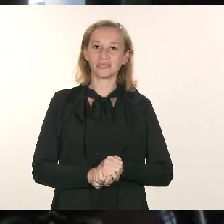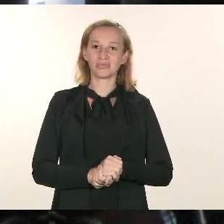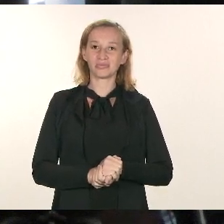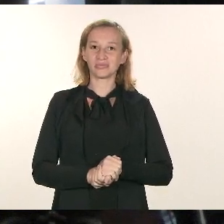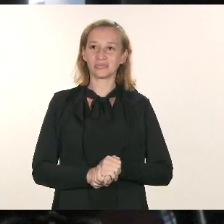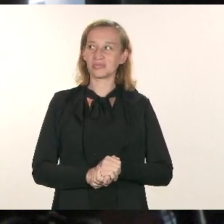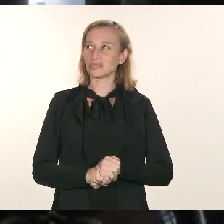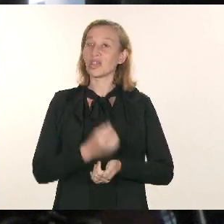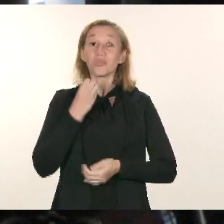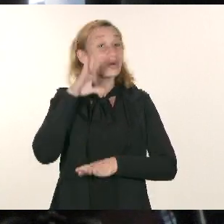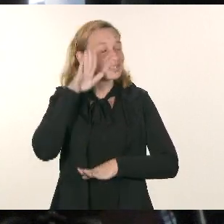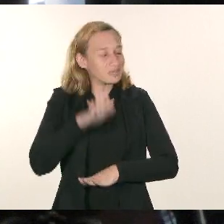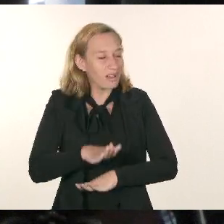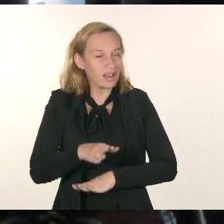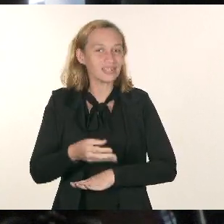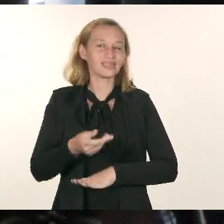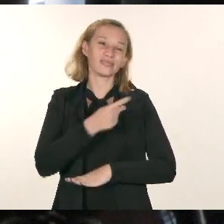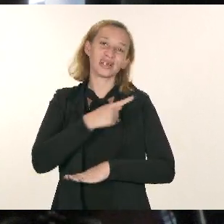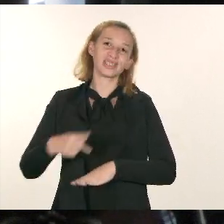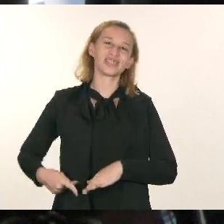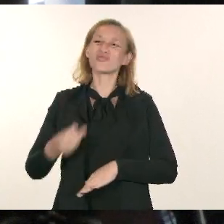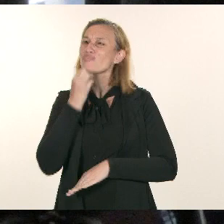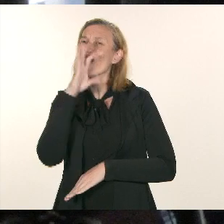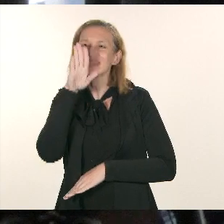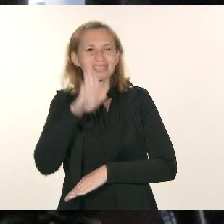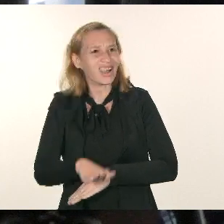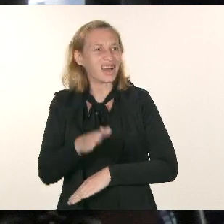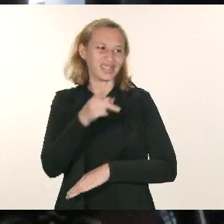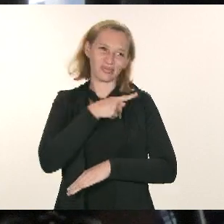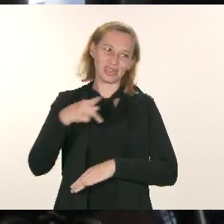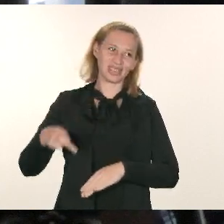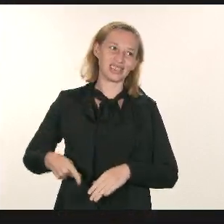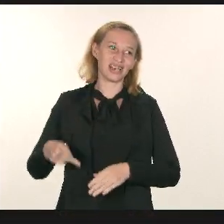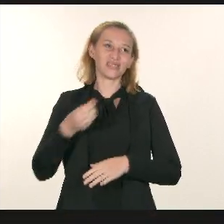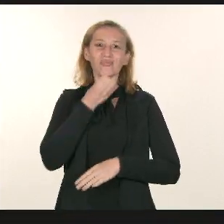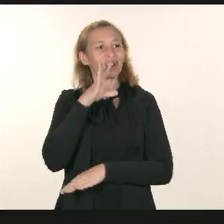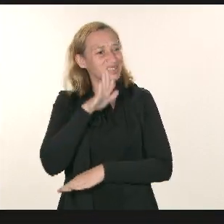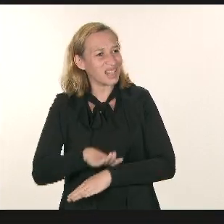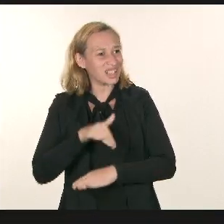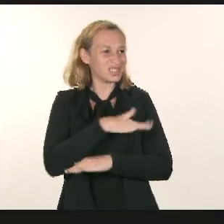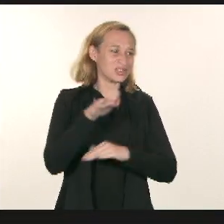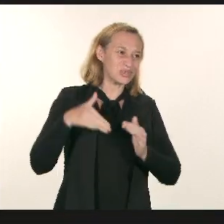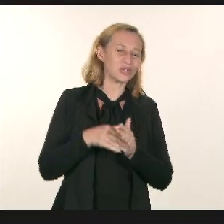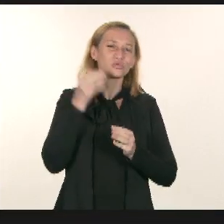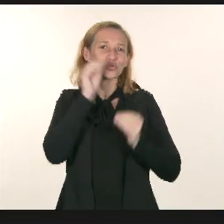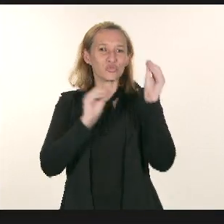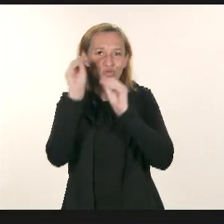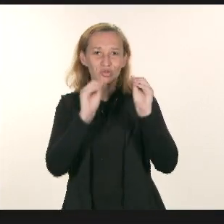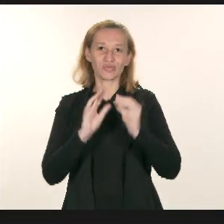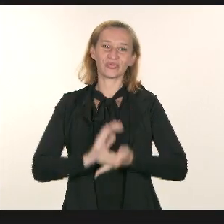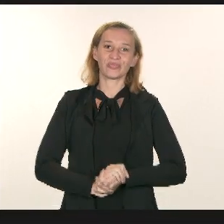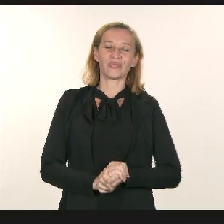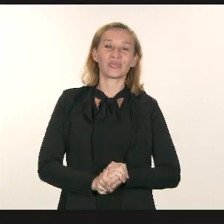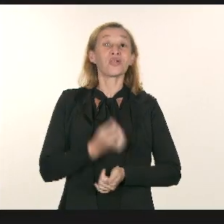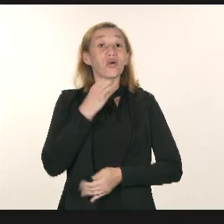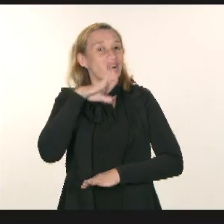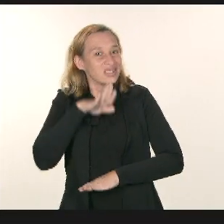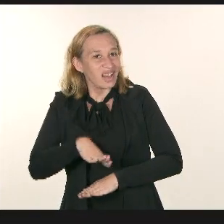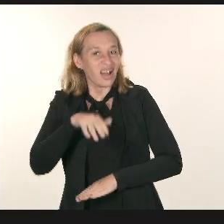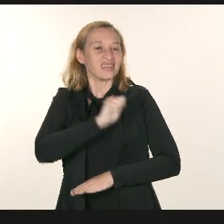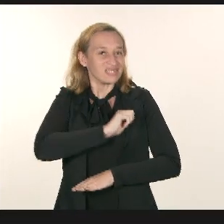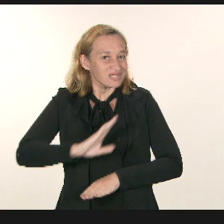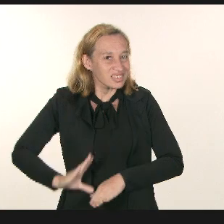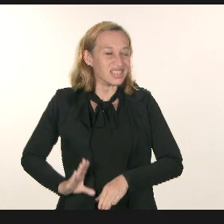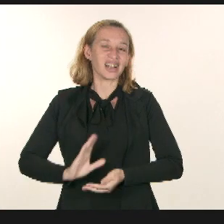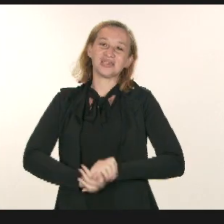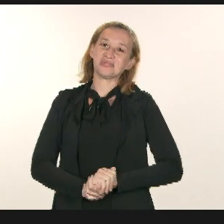Boa tarde, presidente. Um abraço. Boa tarde, Boa presidente. Boa tarde a todos e todas. Beijos. Boa tarde, Beijo. André